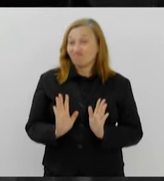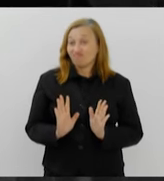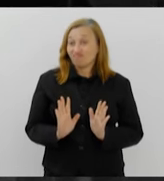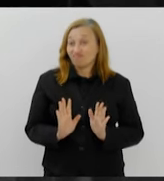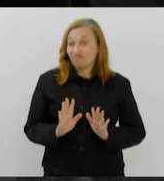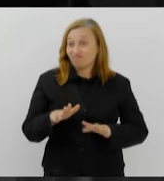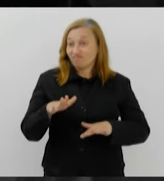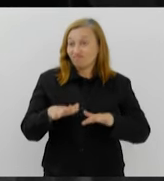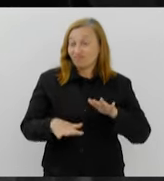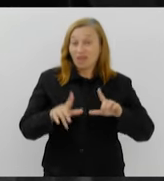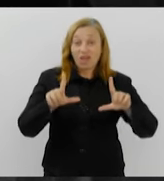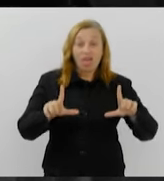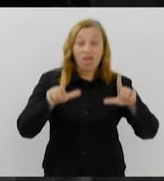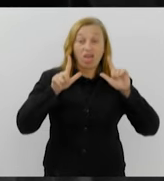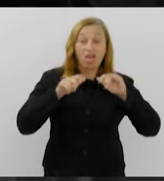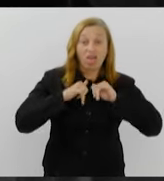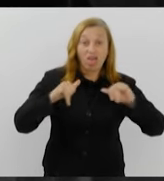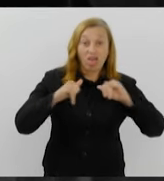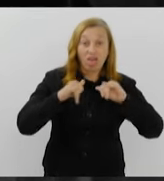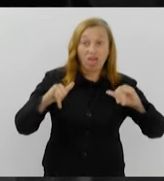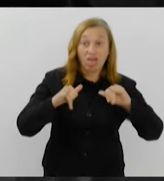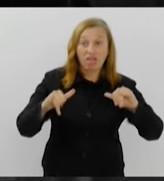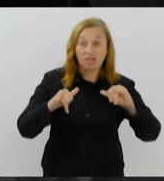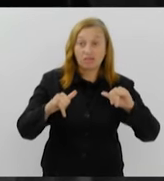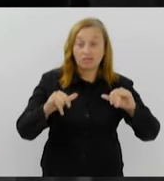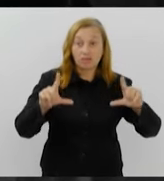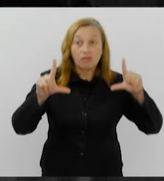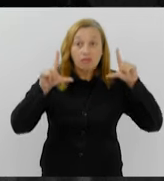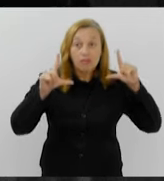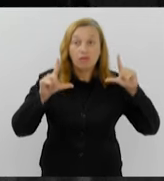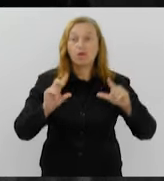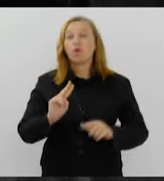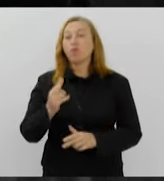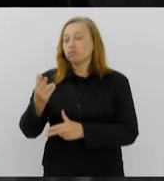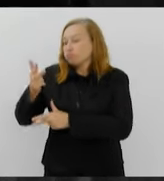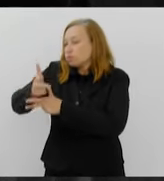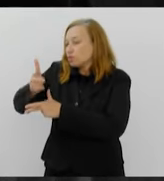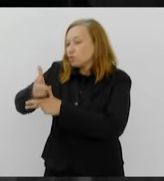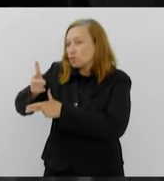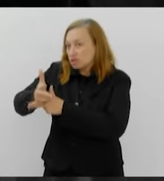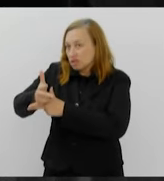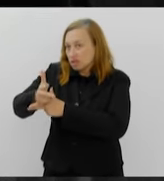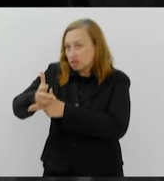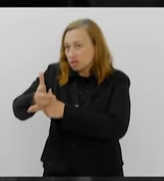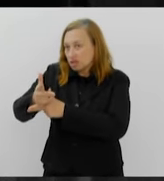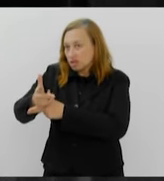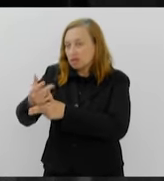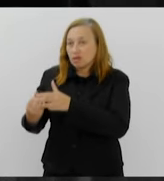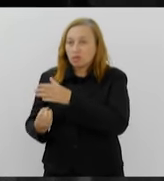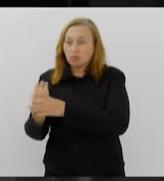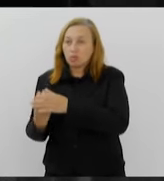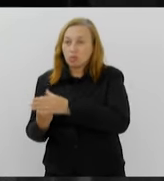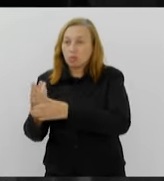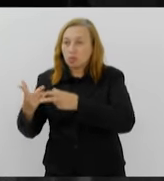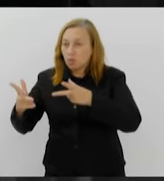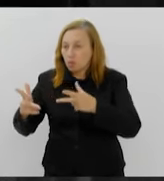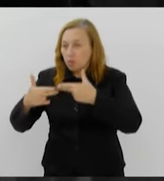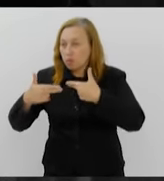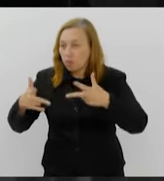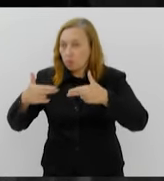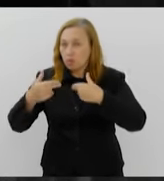determinado veículo de imprensa ou sem produzir um vídeo editado nas minhas redes sociais e que não